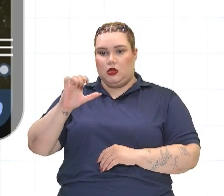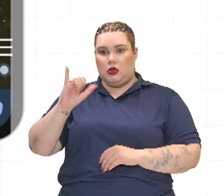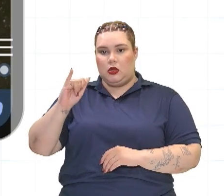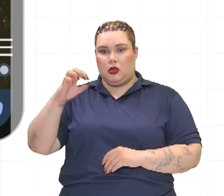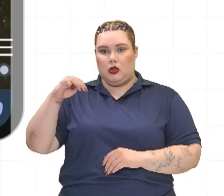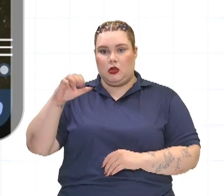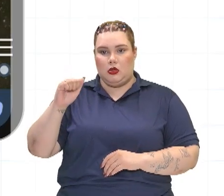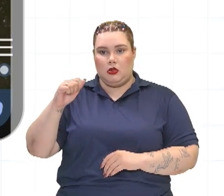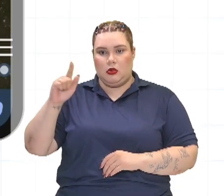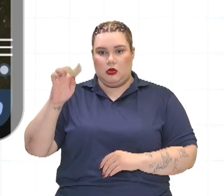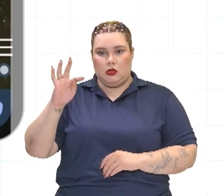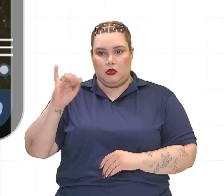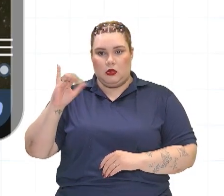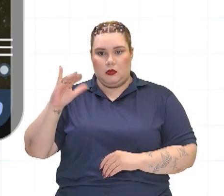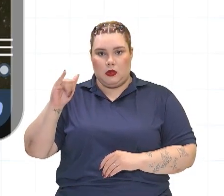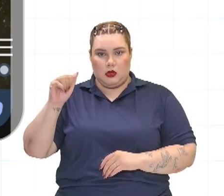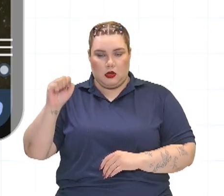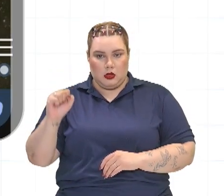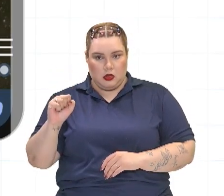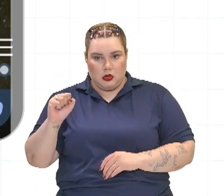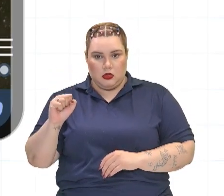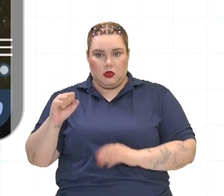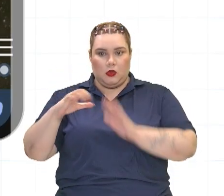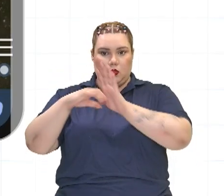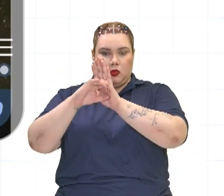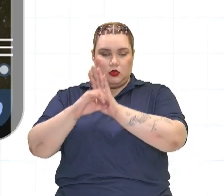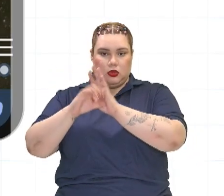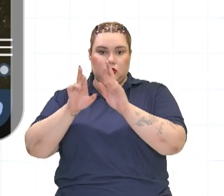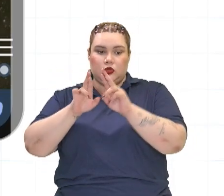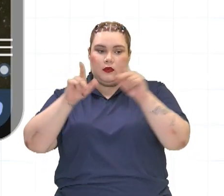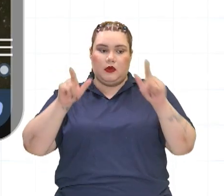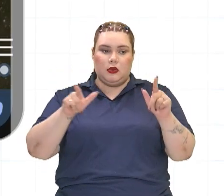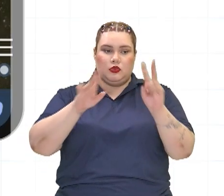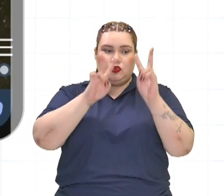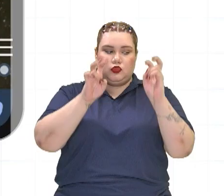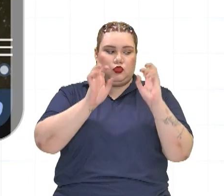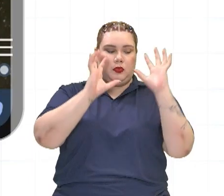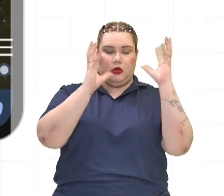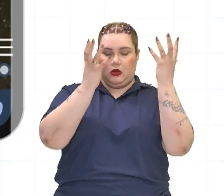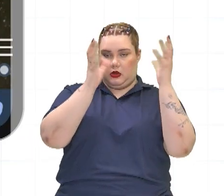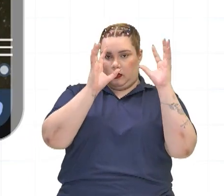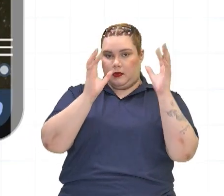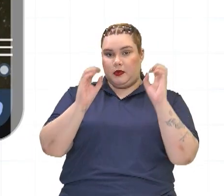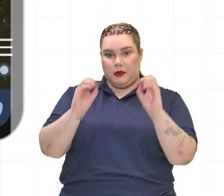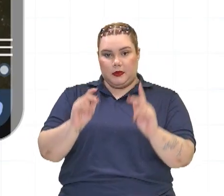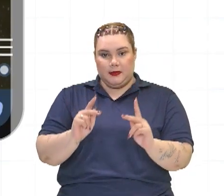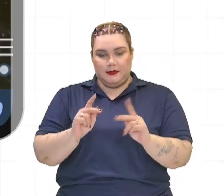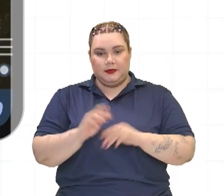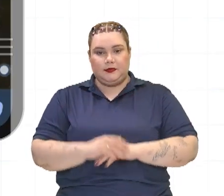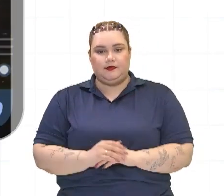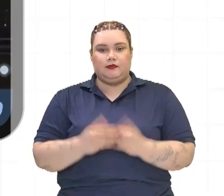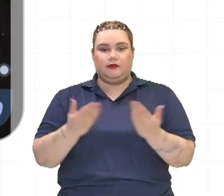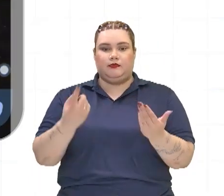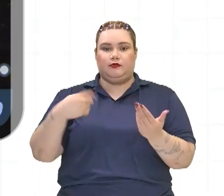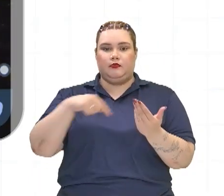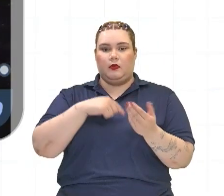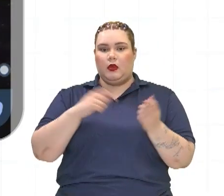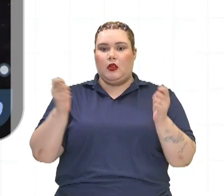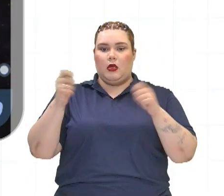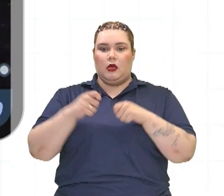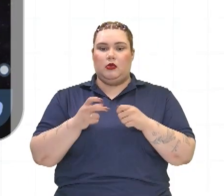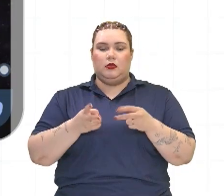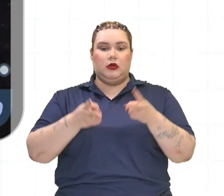é diferente, é um conceito diferente de clima, certo? E isso a gente pode